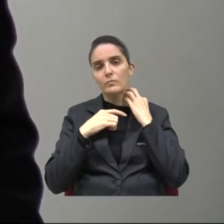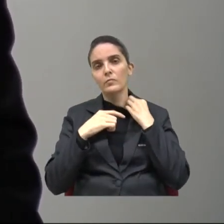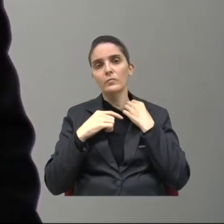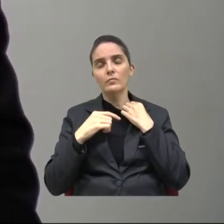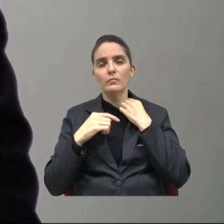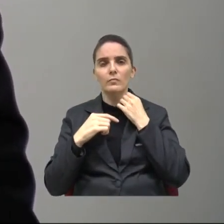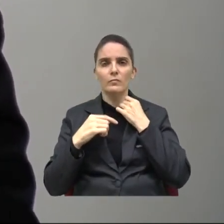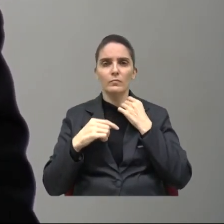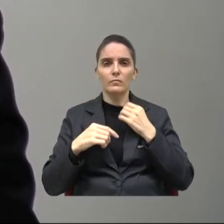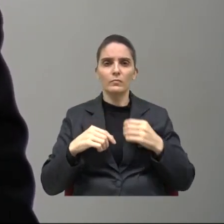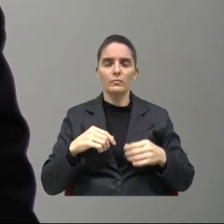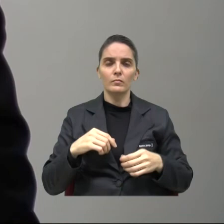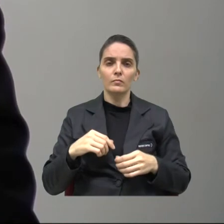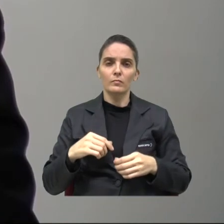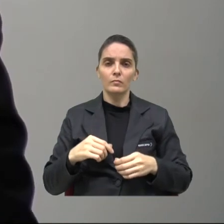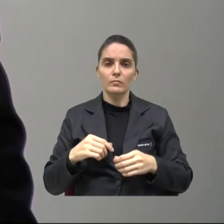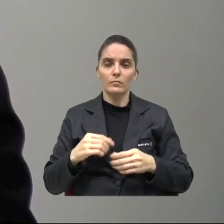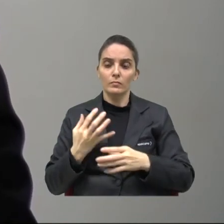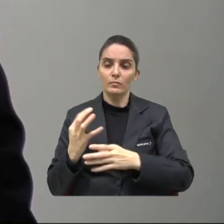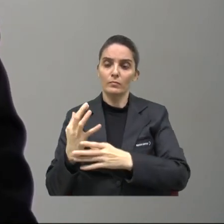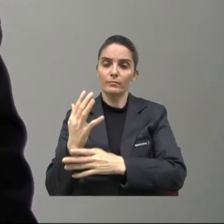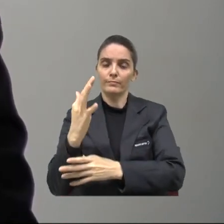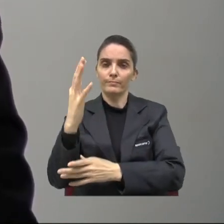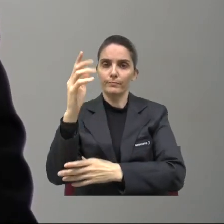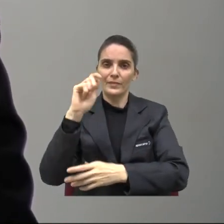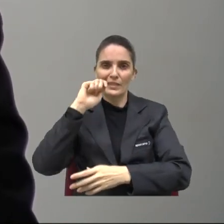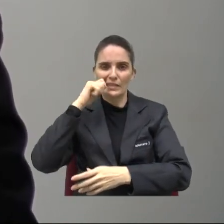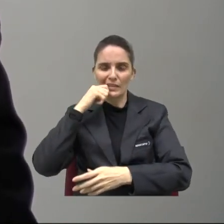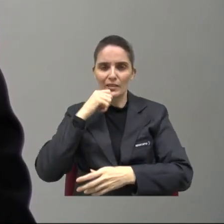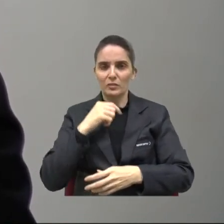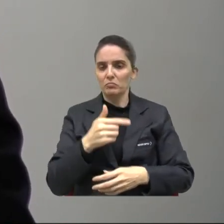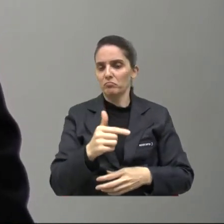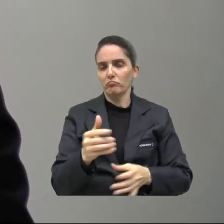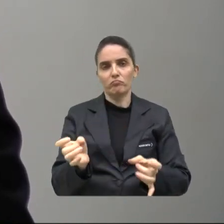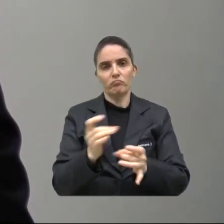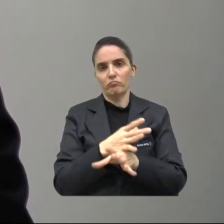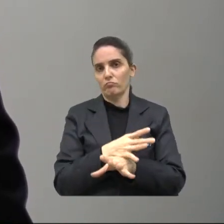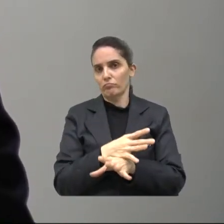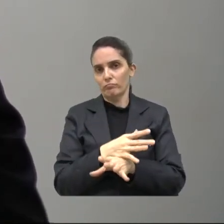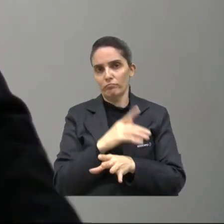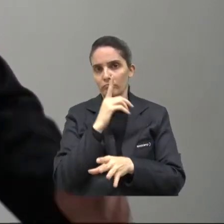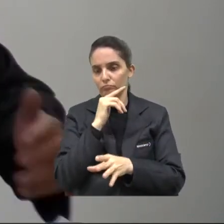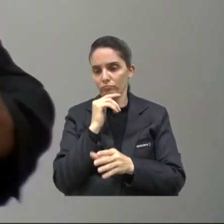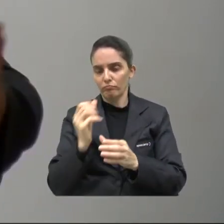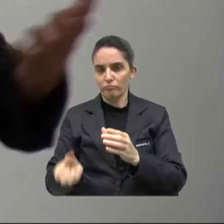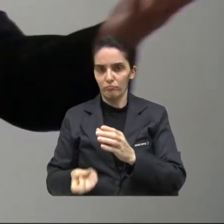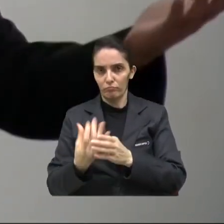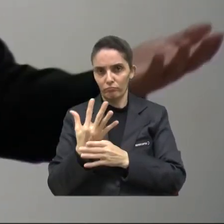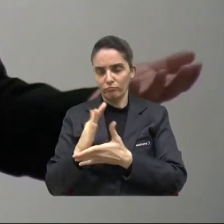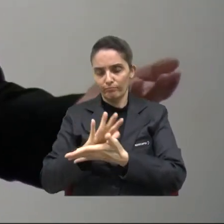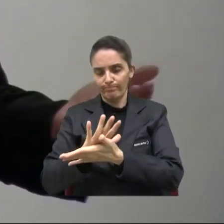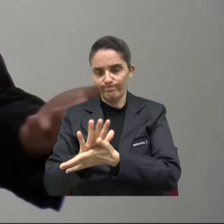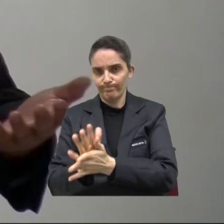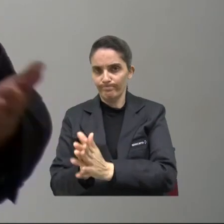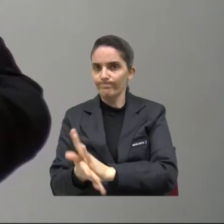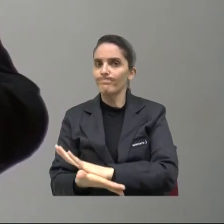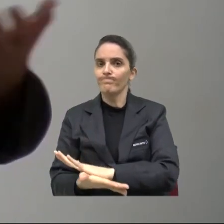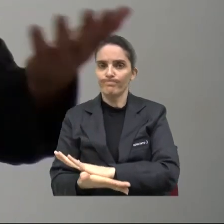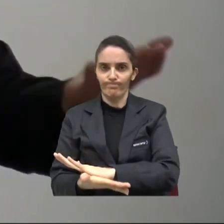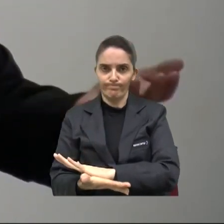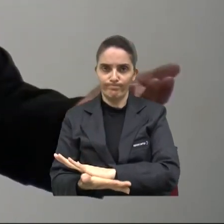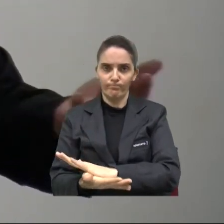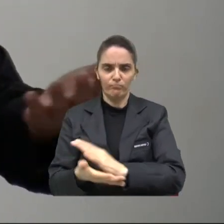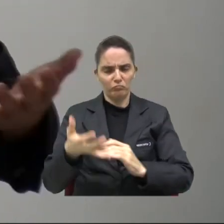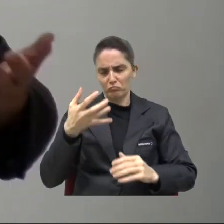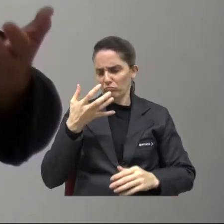usinas, plantações grandes de cana, que hoje não existe mais a nascente. Foram destruídas até nos lençóis freáticos. E não é isso que